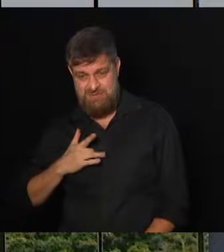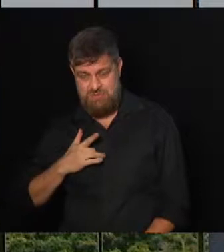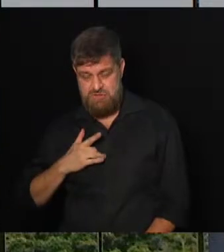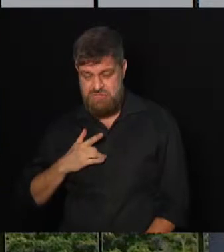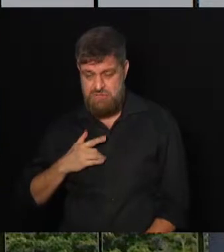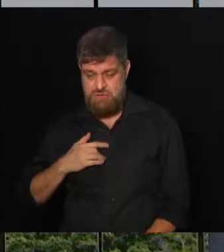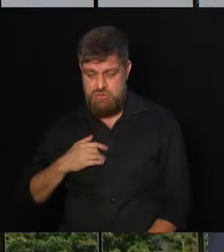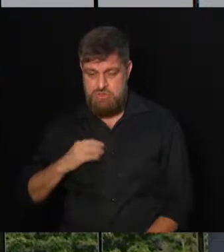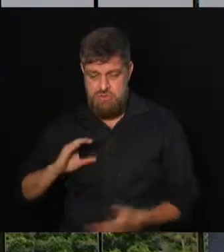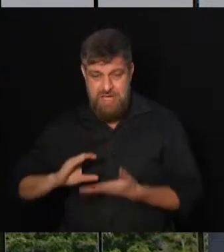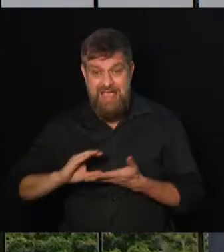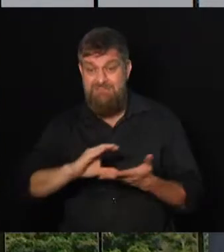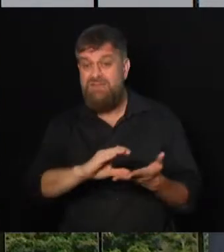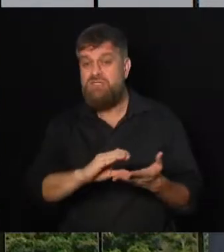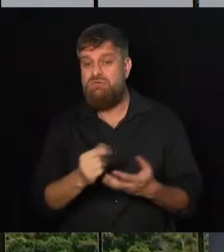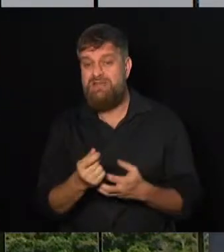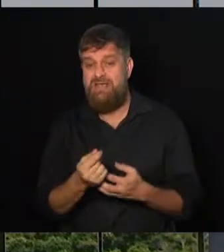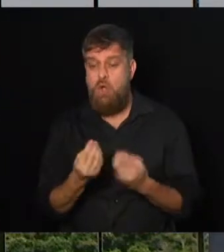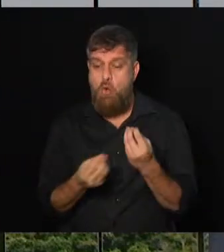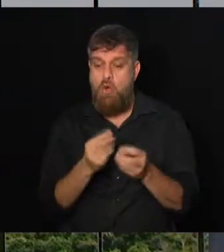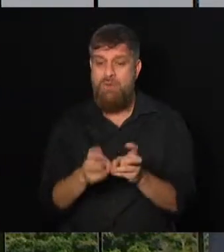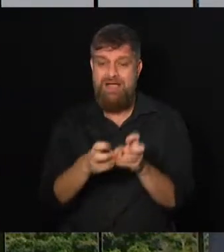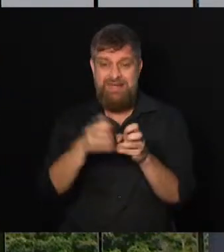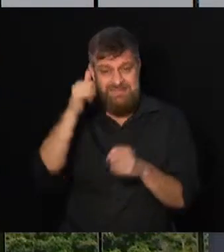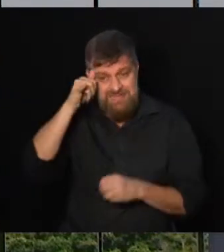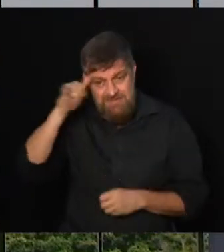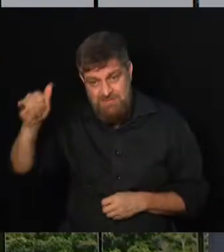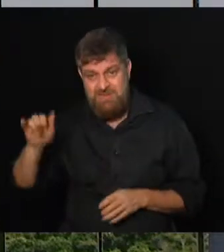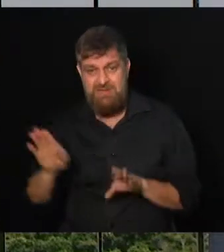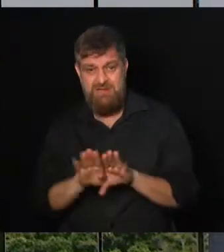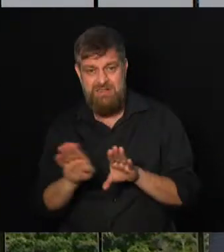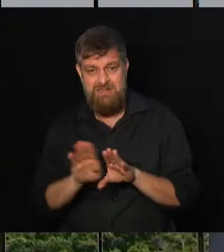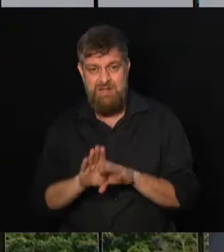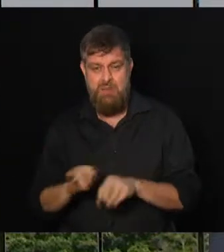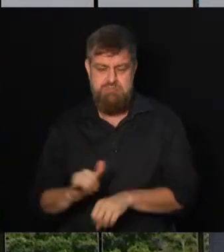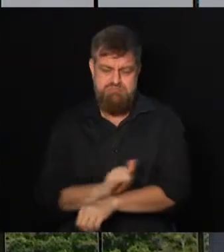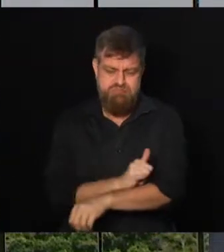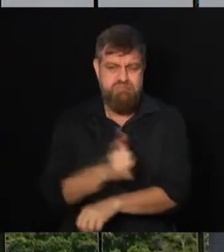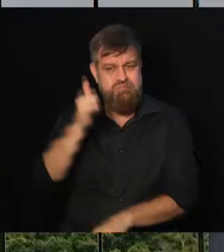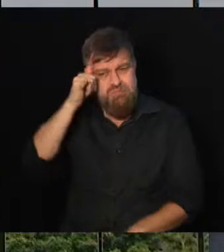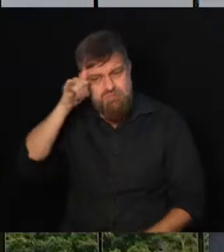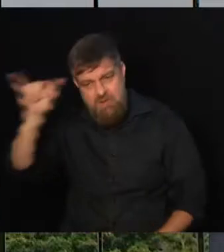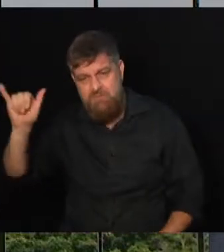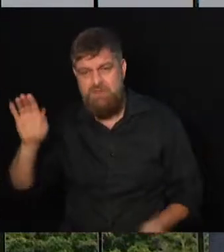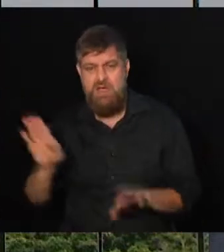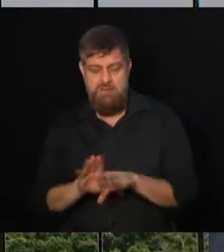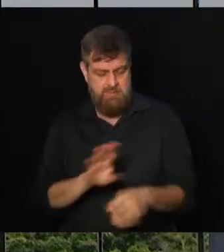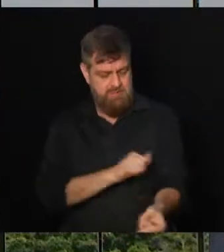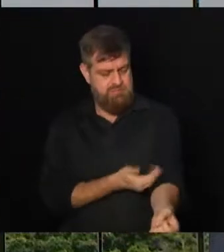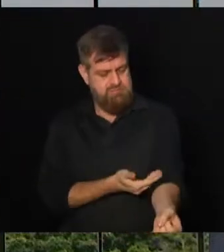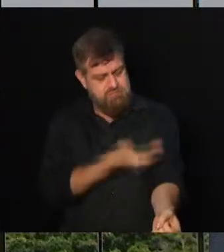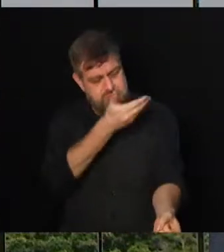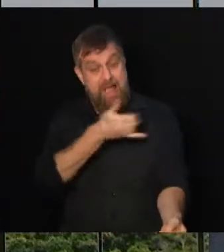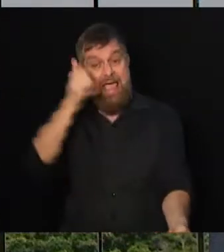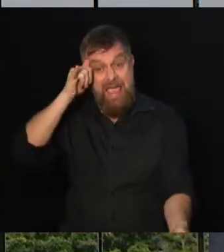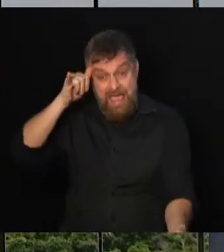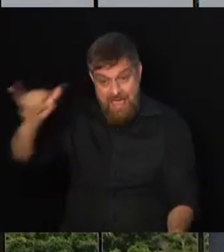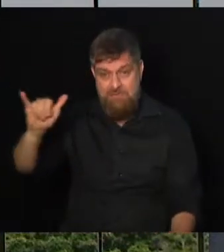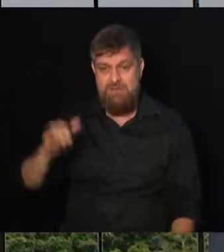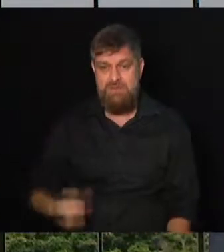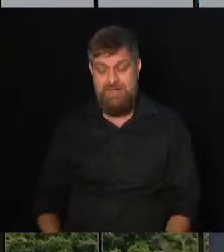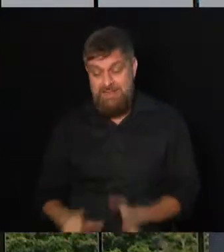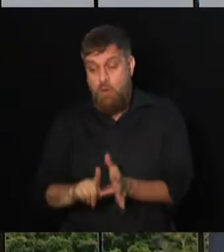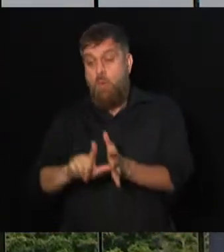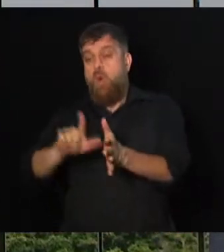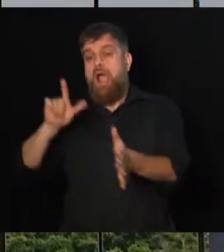prevenção de câncer, prevenção de dislipidemia, prevenção de obesidade, hipertensão arterial, medidas